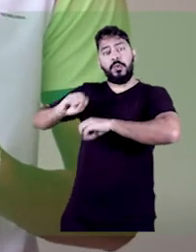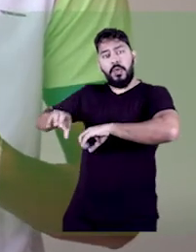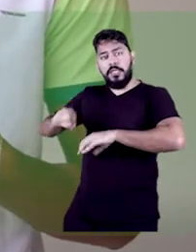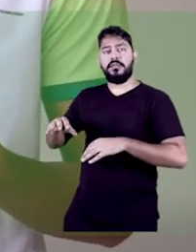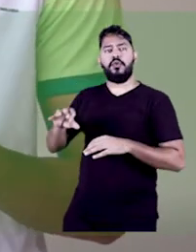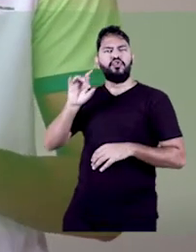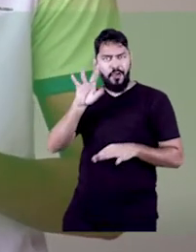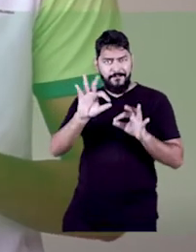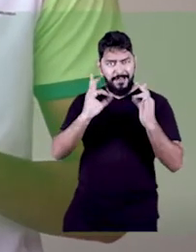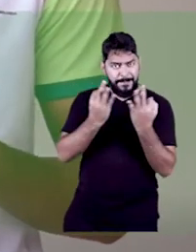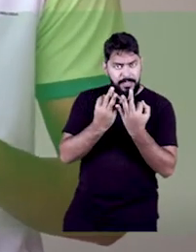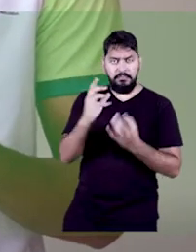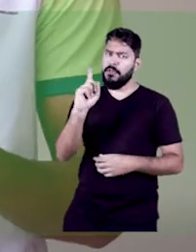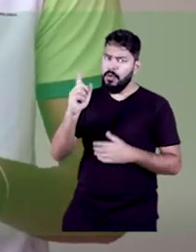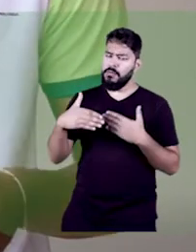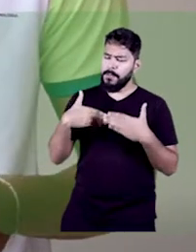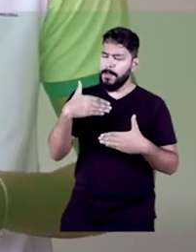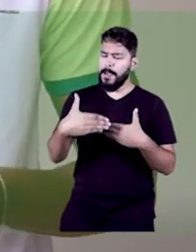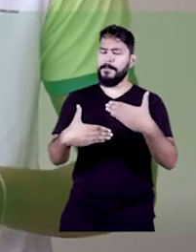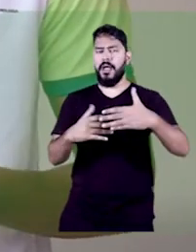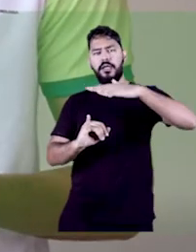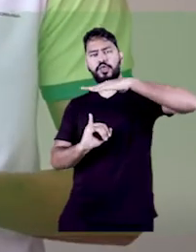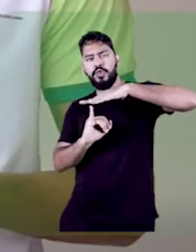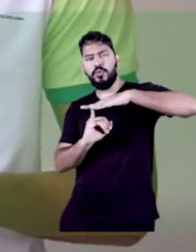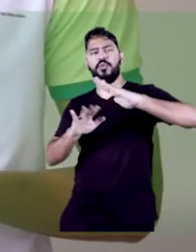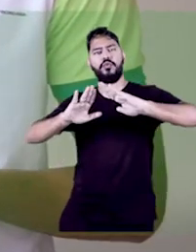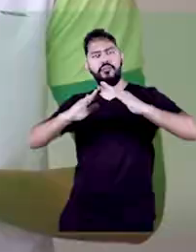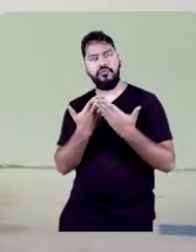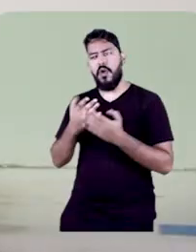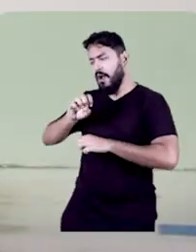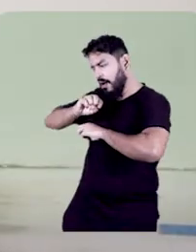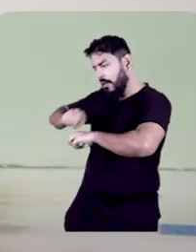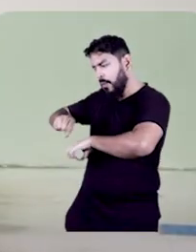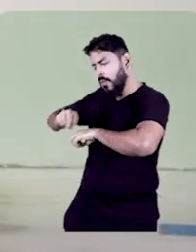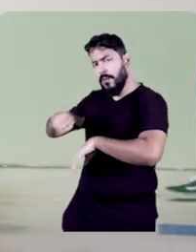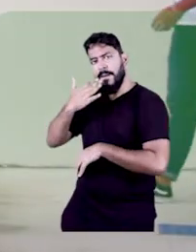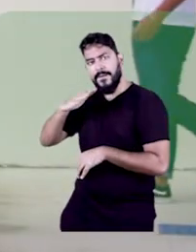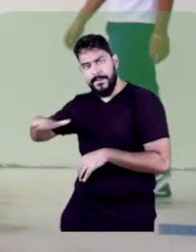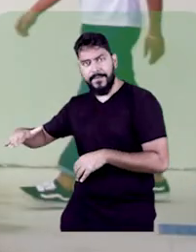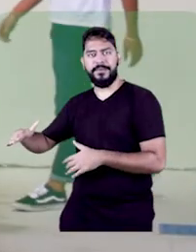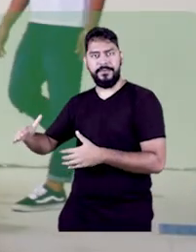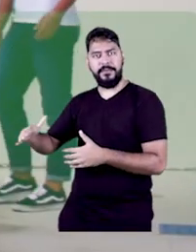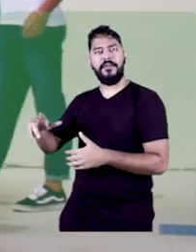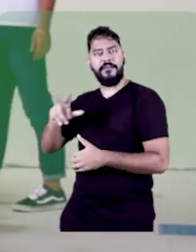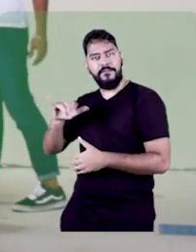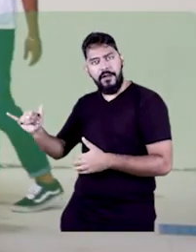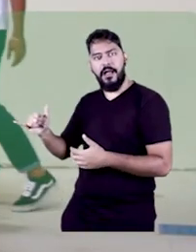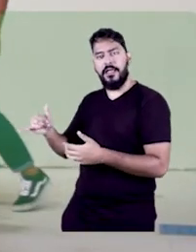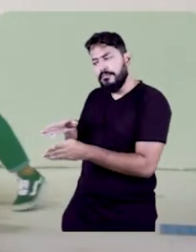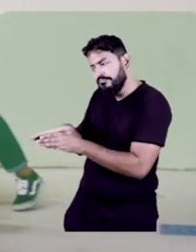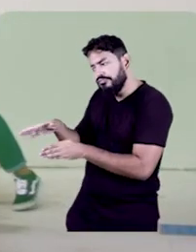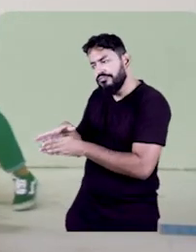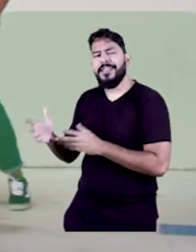educação, não só dos pais, mas posteriormente, uma educação onde a instituição vá direcionar